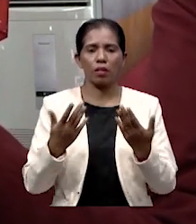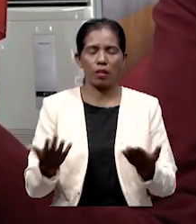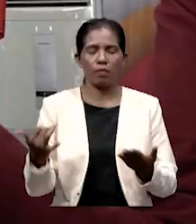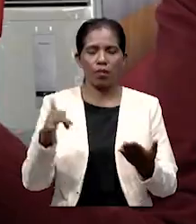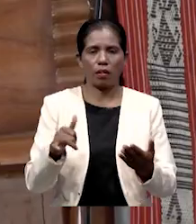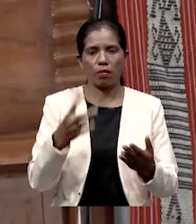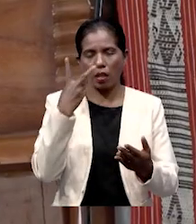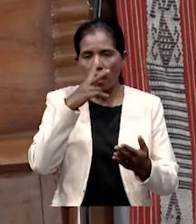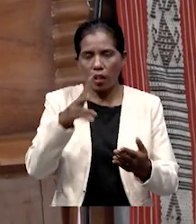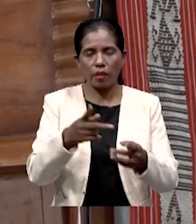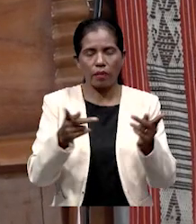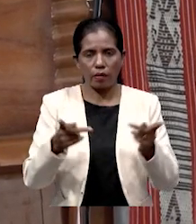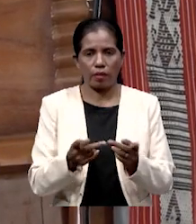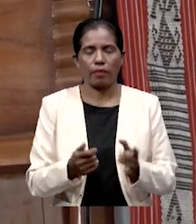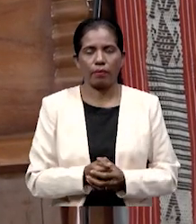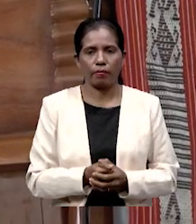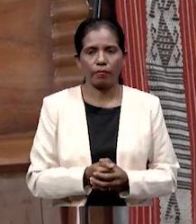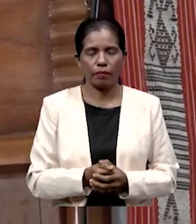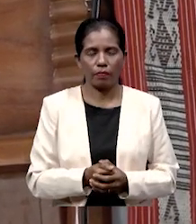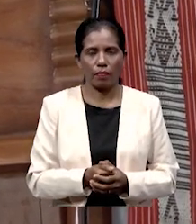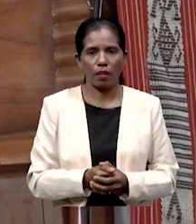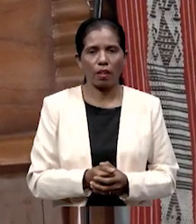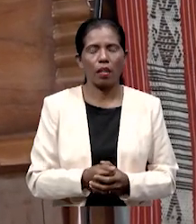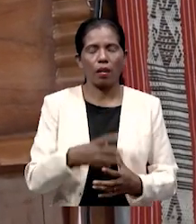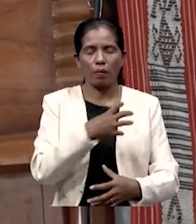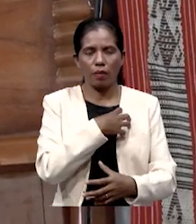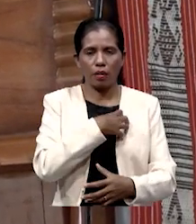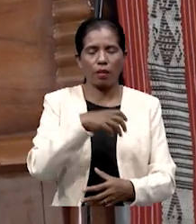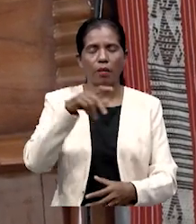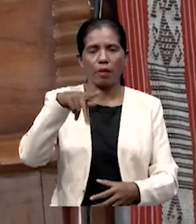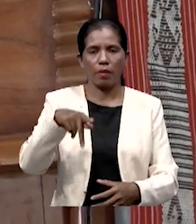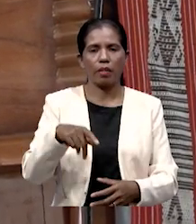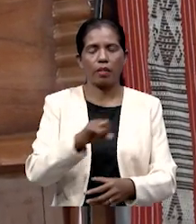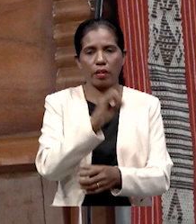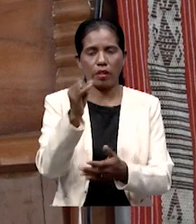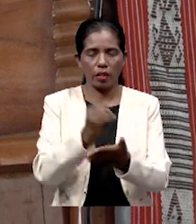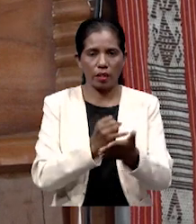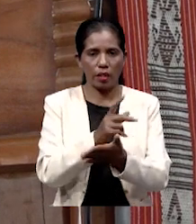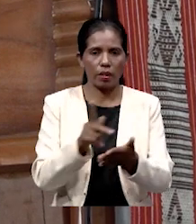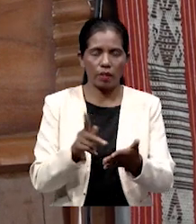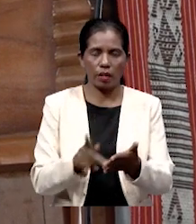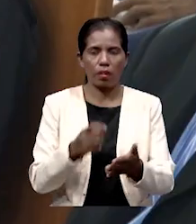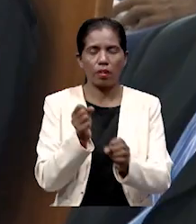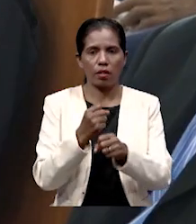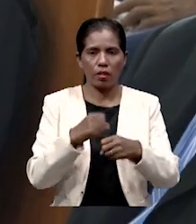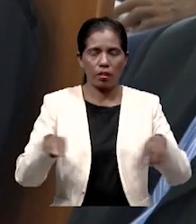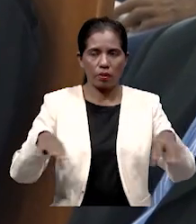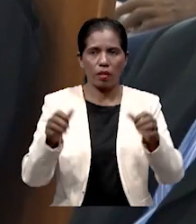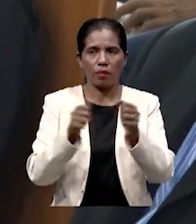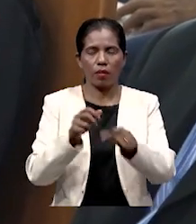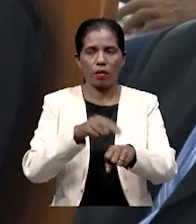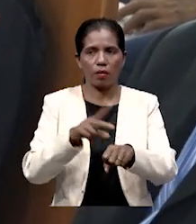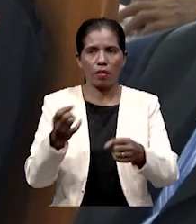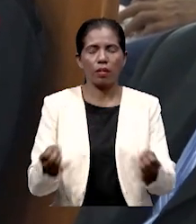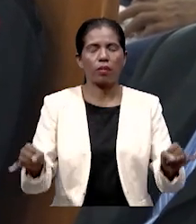e fato. Vicente Hateten, durante a Polícia Científica e Investigação Criminal, halou na Cooperação Nacional com a